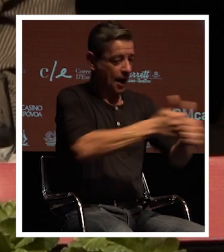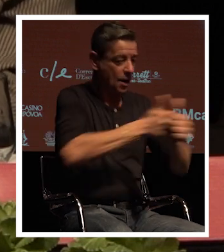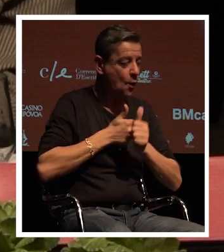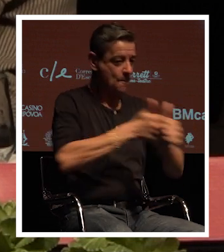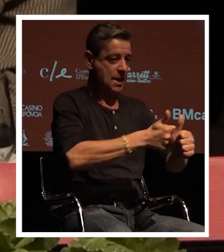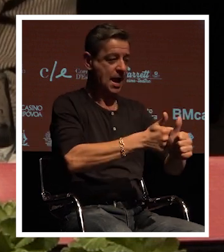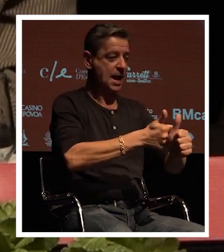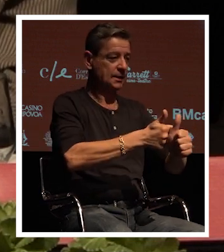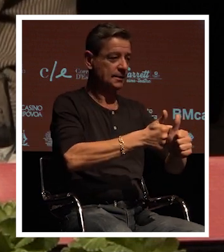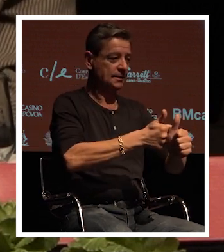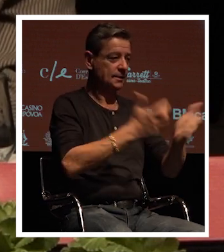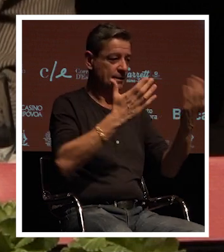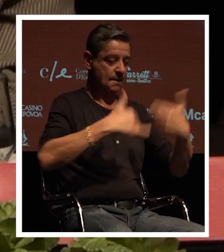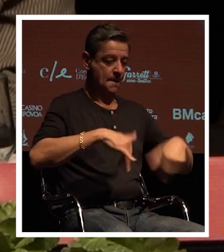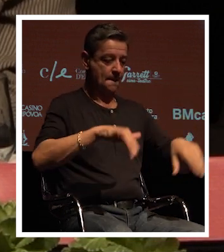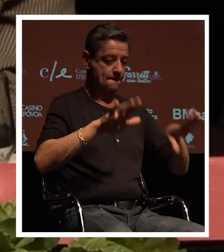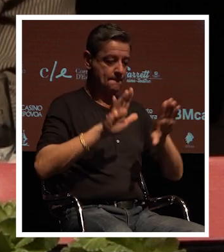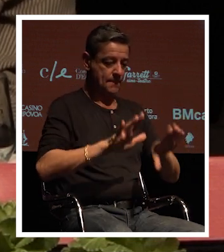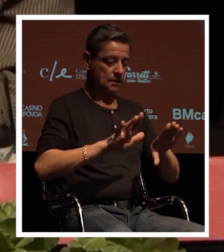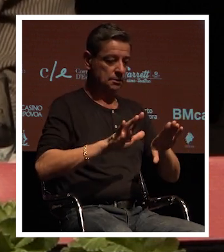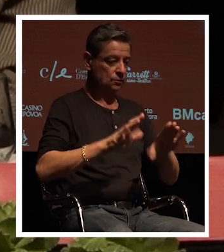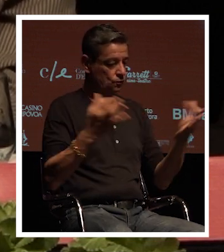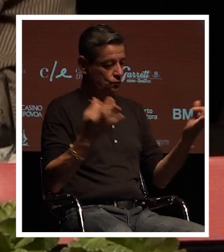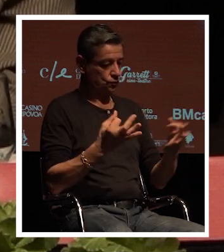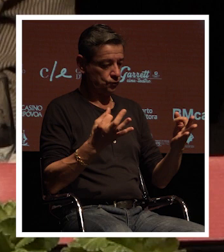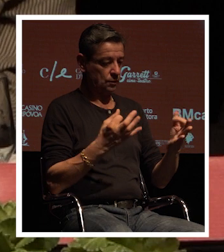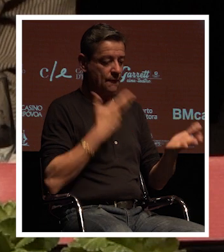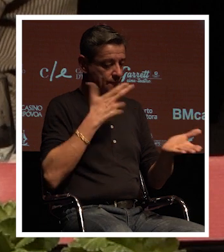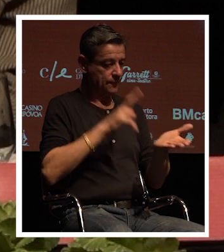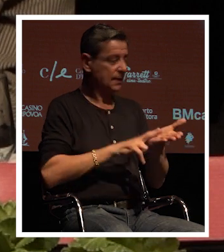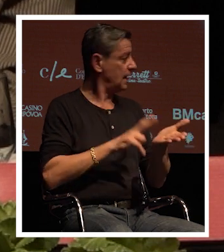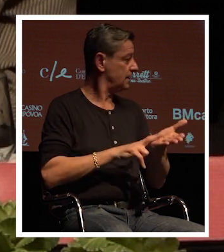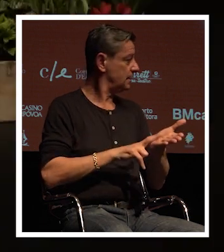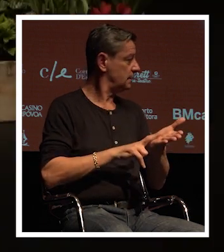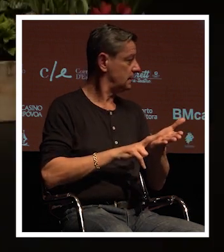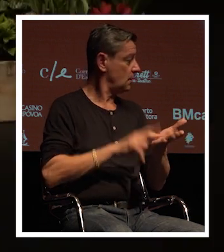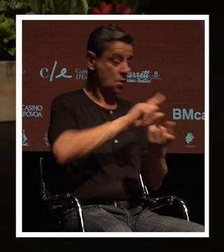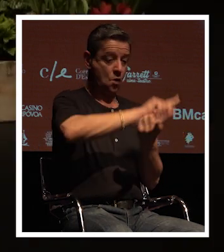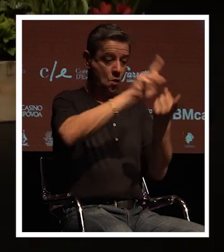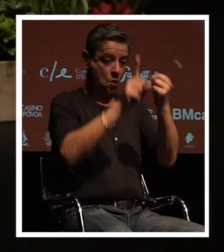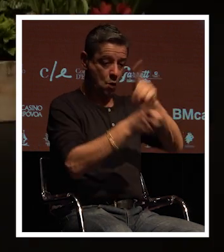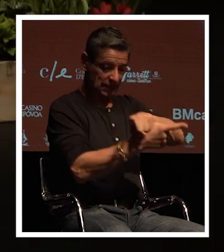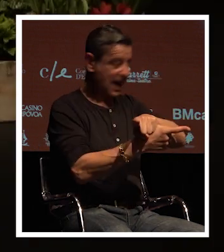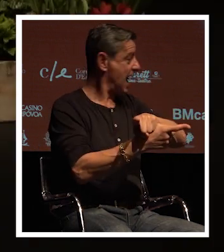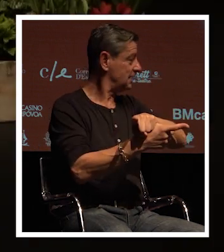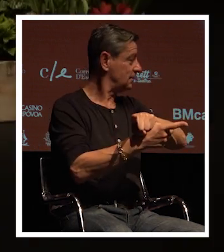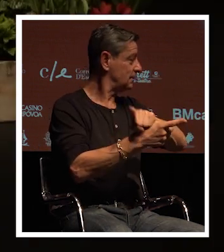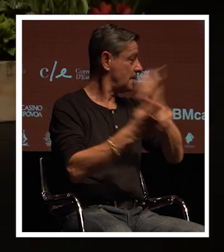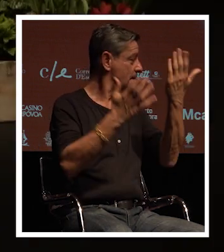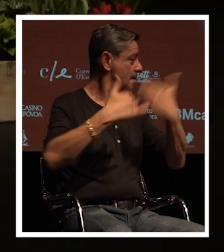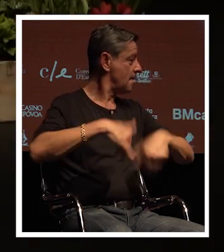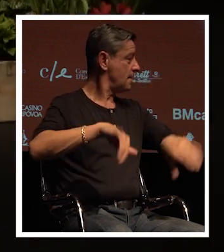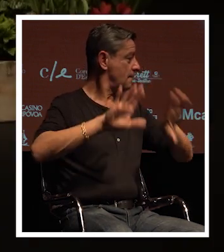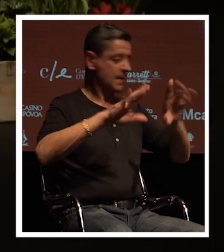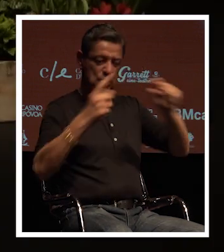percebe a certa altura se aquilo que tá lá está de facto é verdade não é bom ao contrário eu não duvido muito eu não